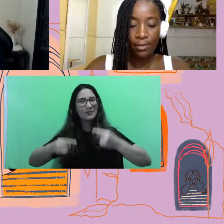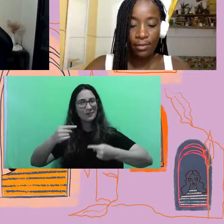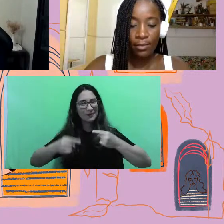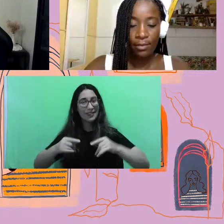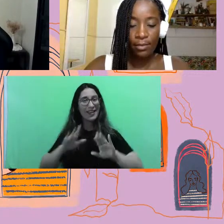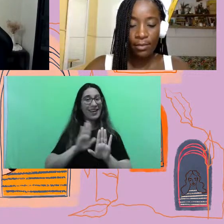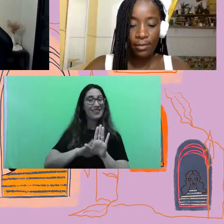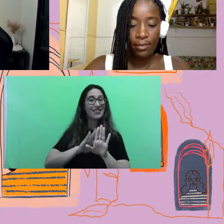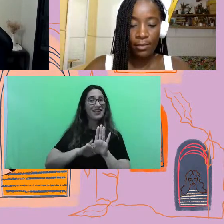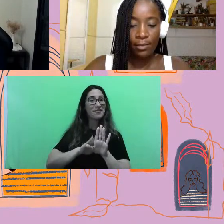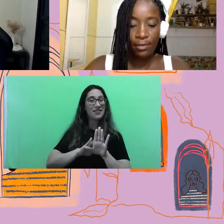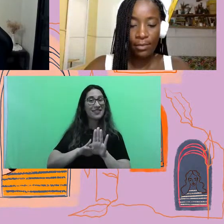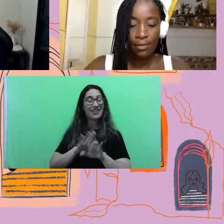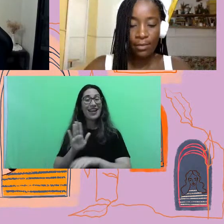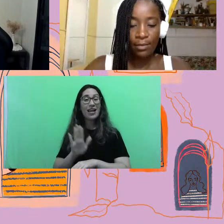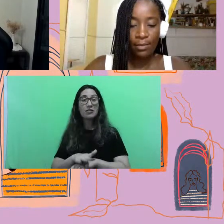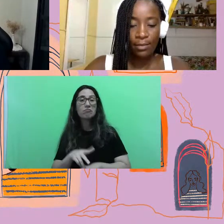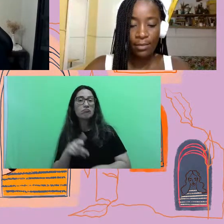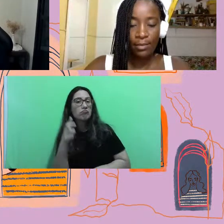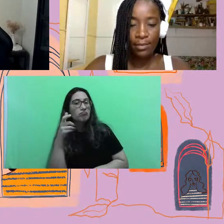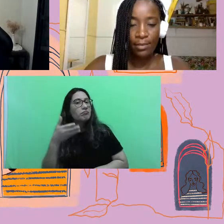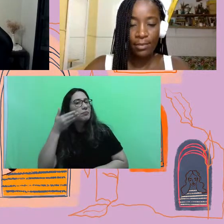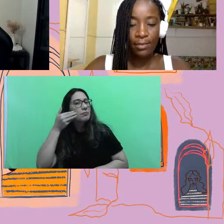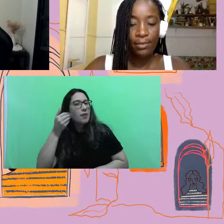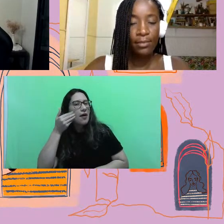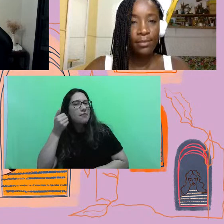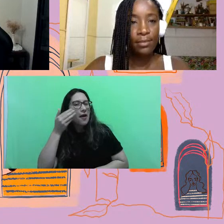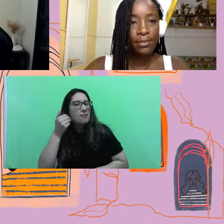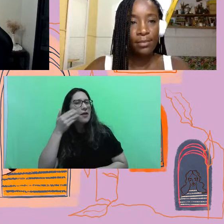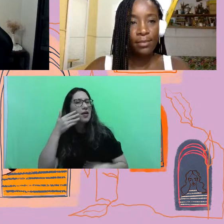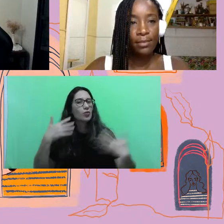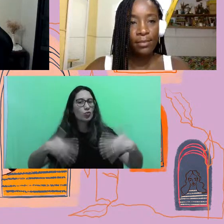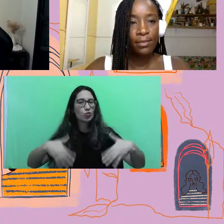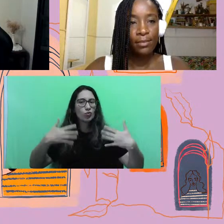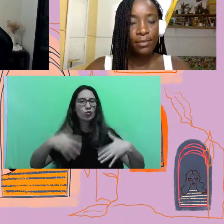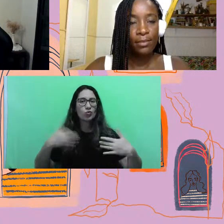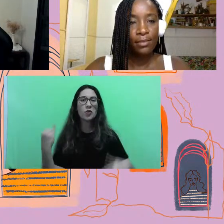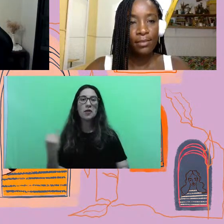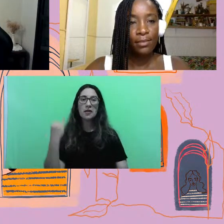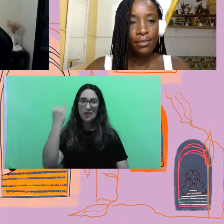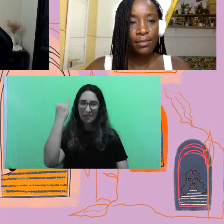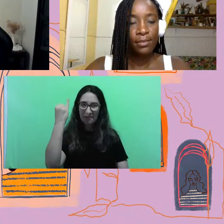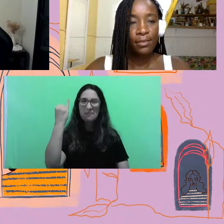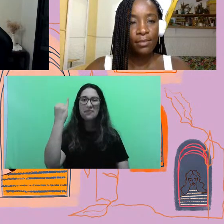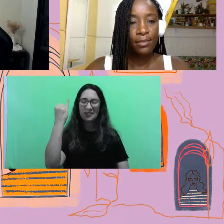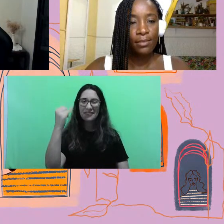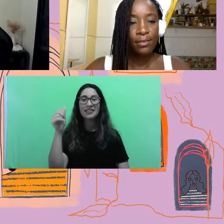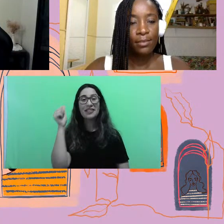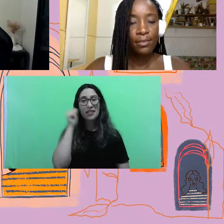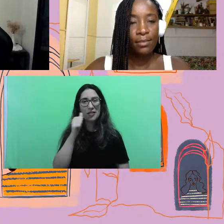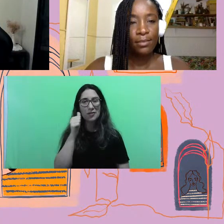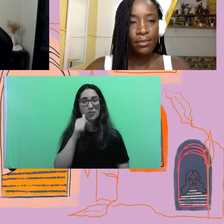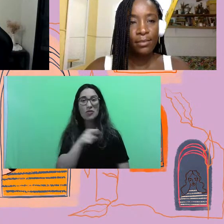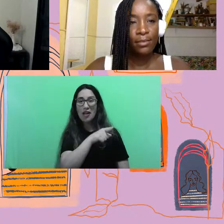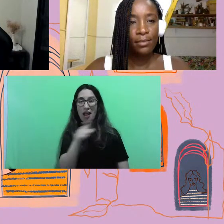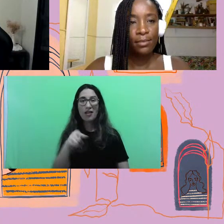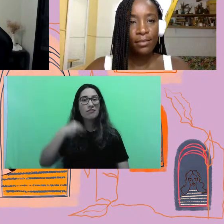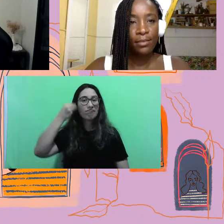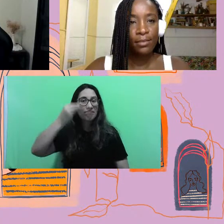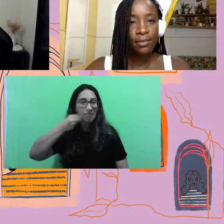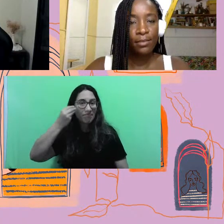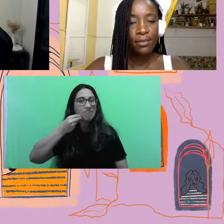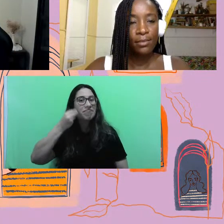trás das câmeras só ouvindo vocês. É muito potente, muito importante, mulheres como vocês, como